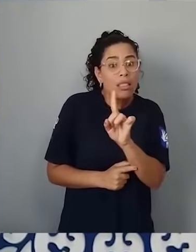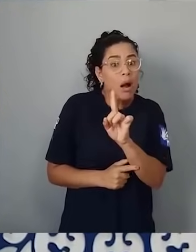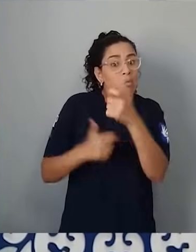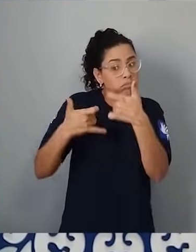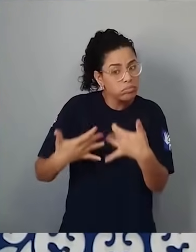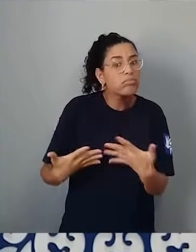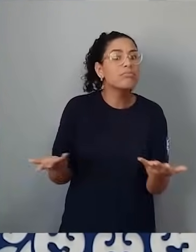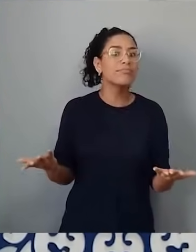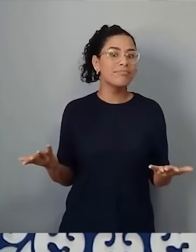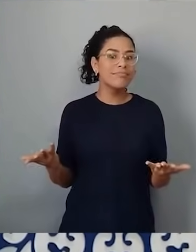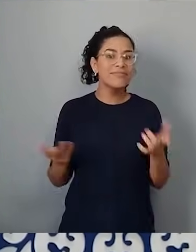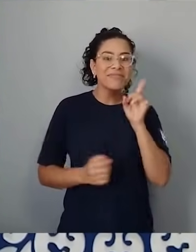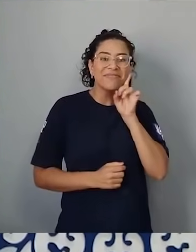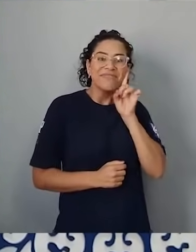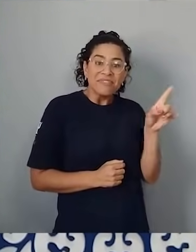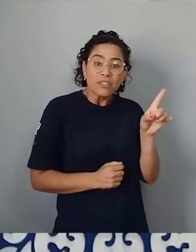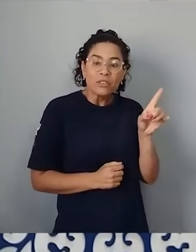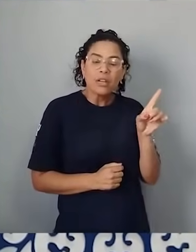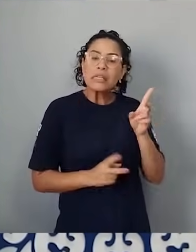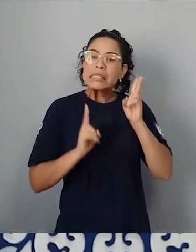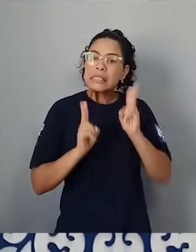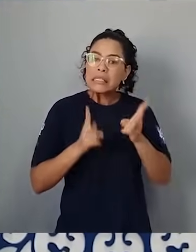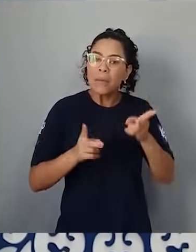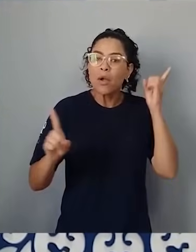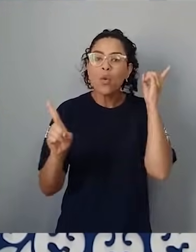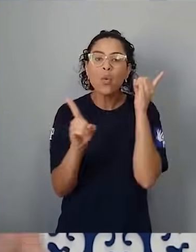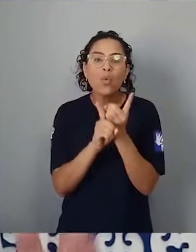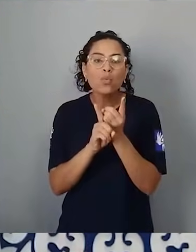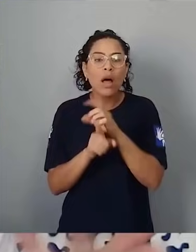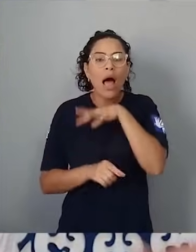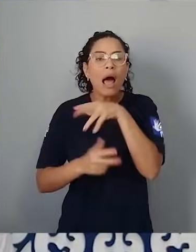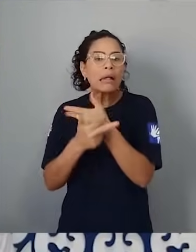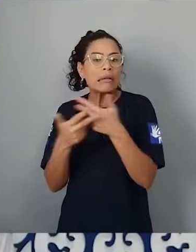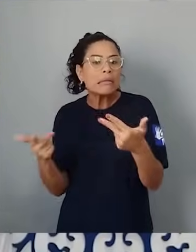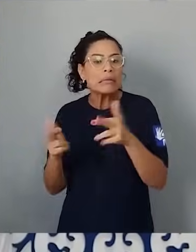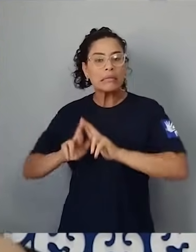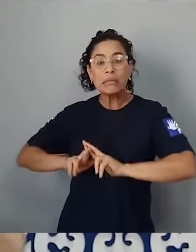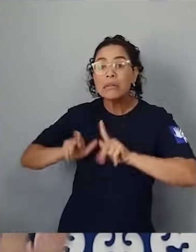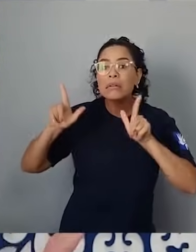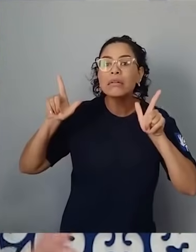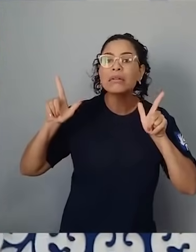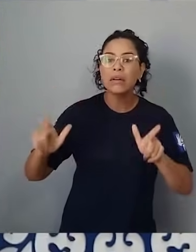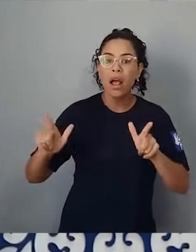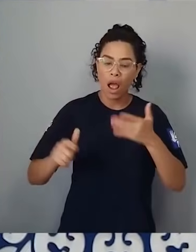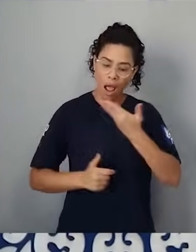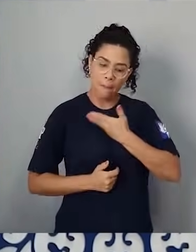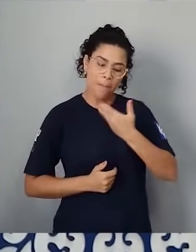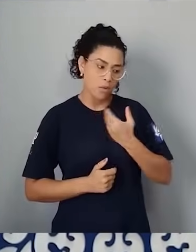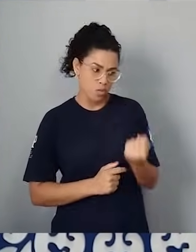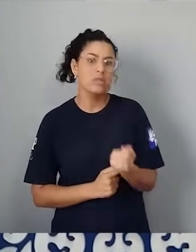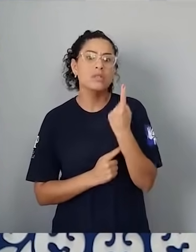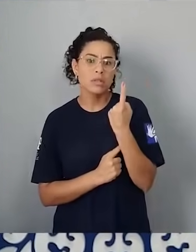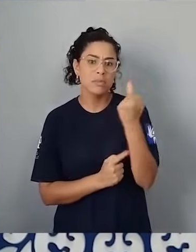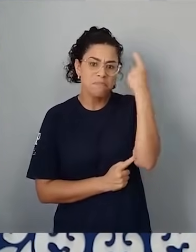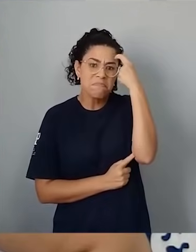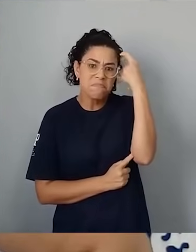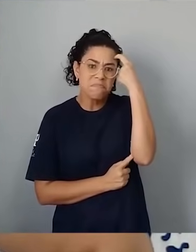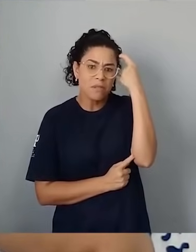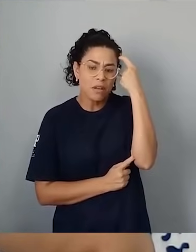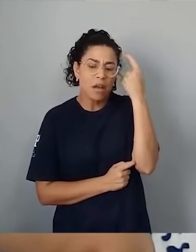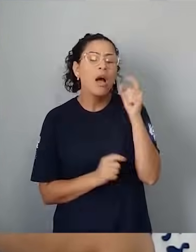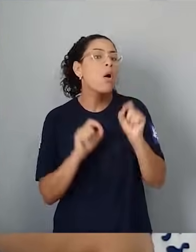isso, naquele dia, cada vez que se encontrava com um de seus amigos e o amigo estranhava a cor que ele